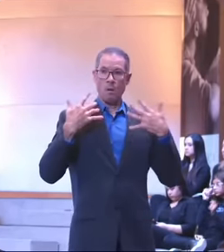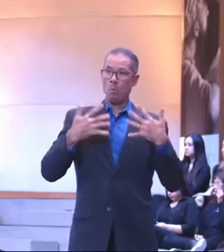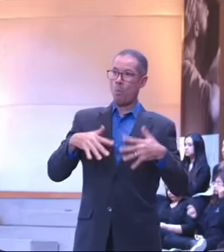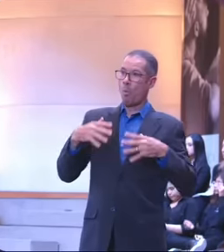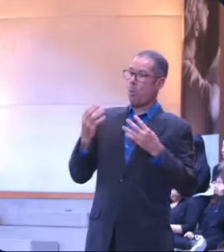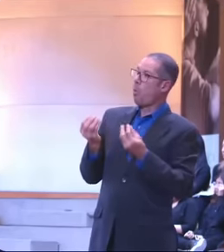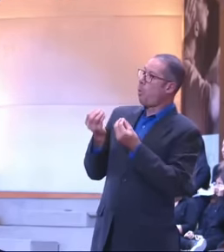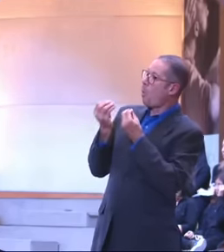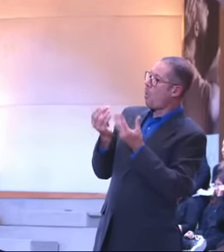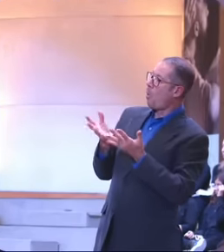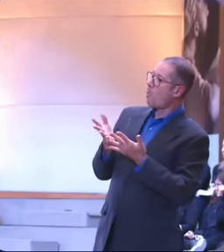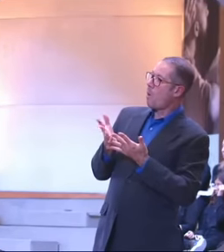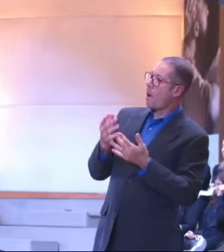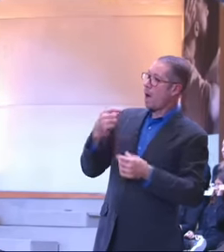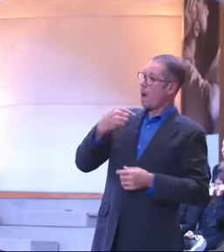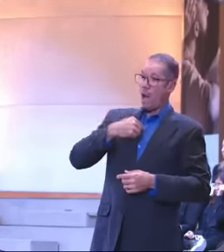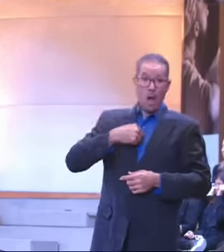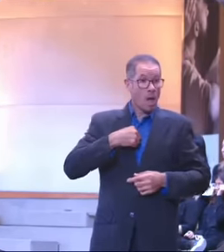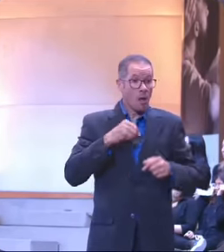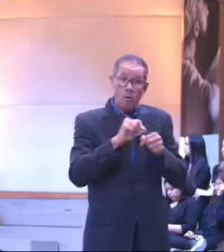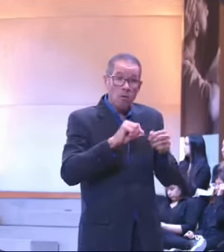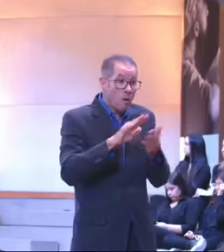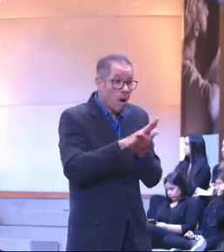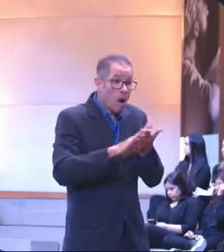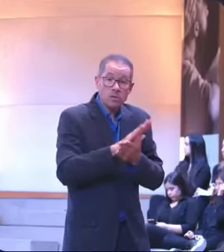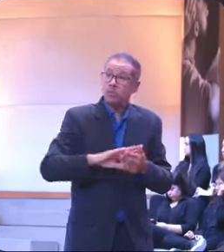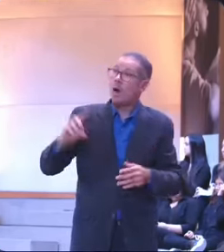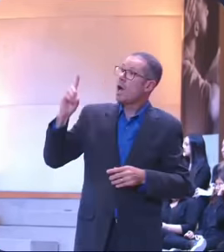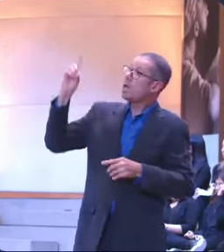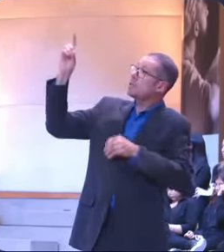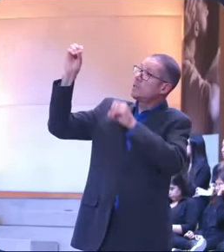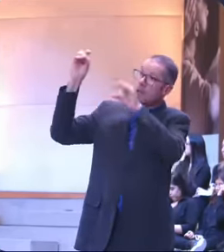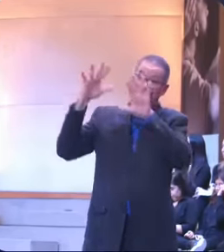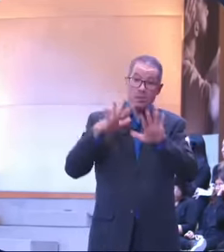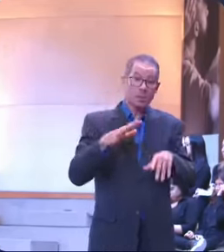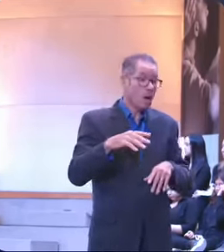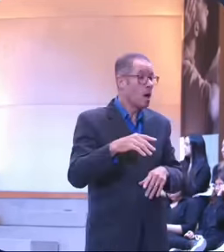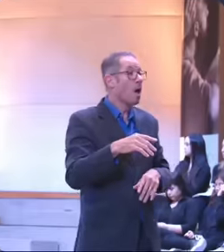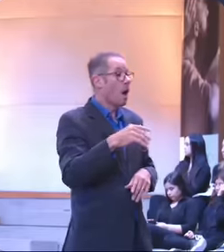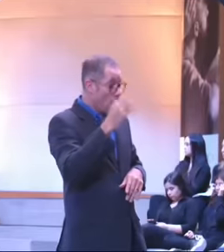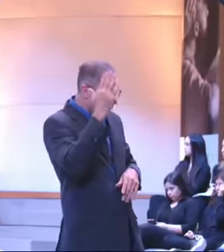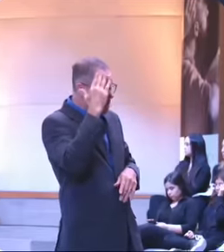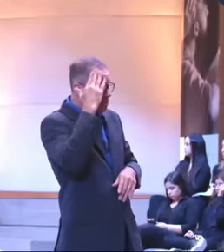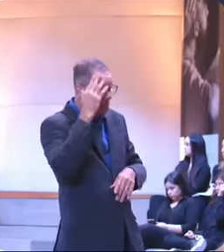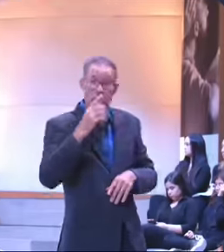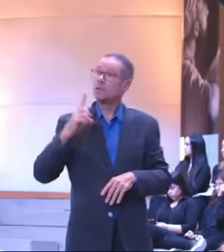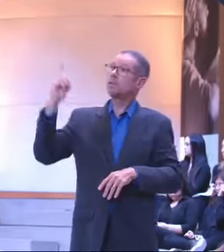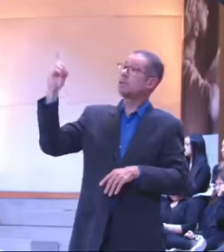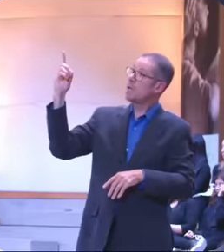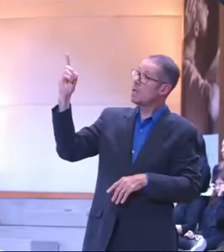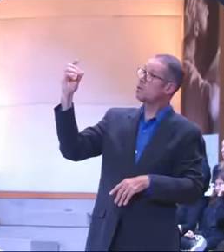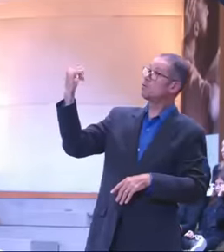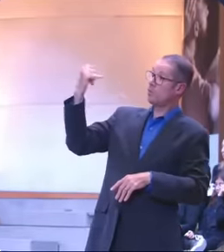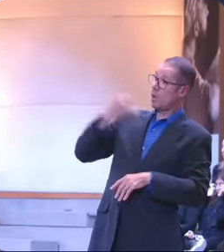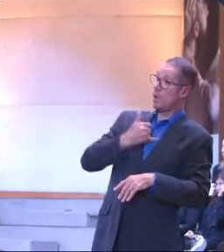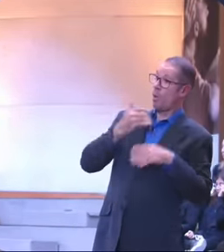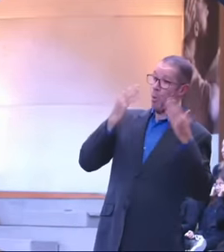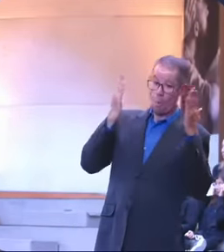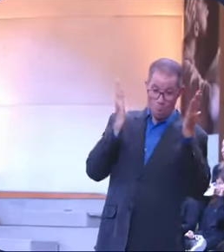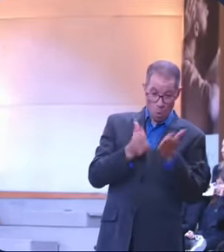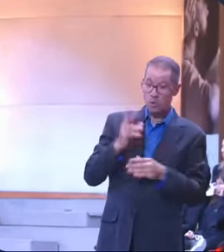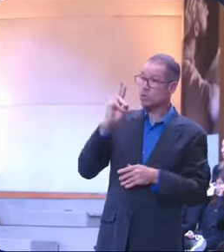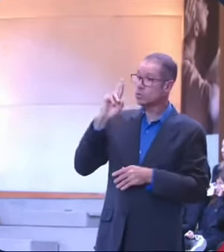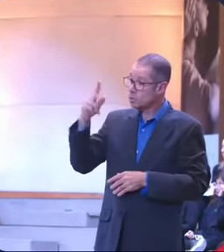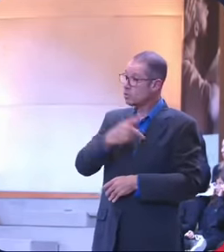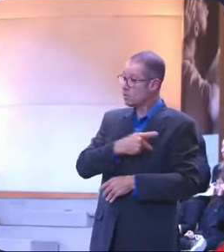Deus, não sou eu que faço, é Deus quem faz. Ela disse: eu sei, mas Deus falou para mim que é hoje, que o senhor vai orar por